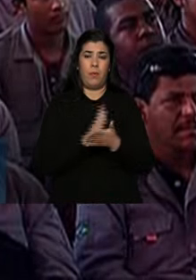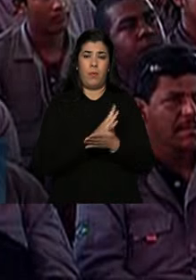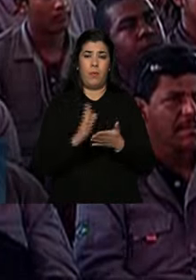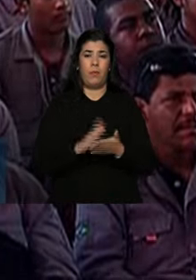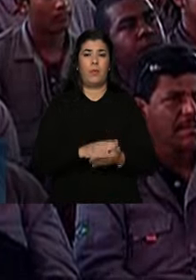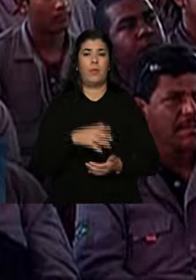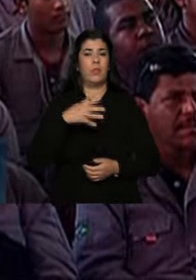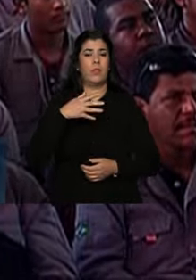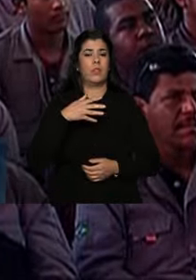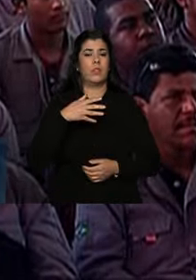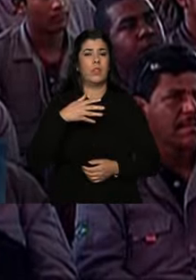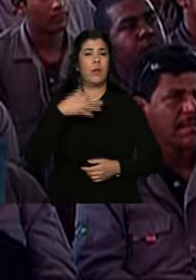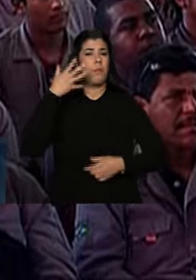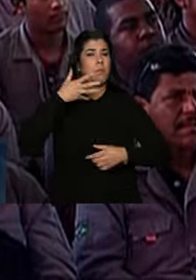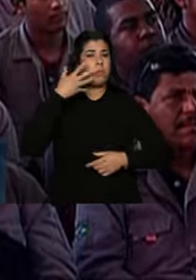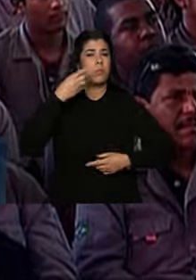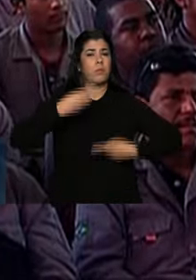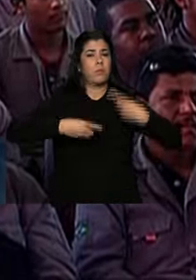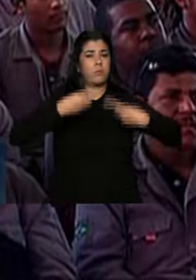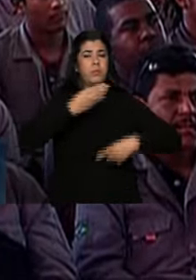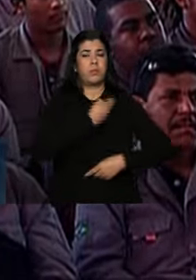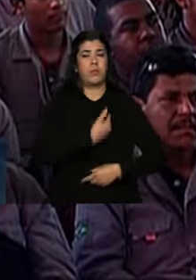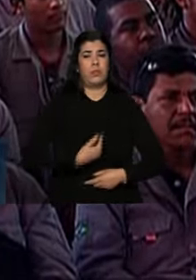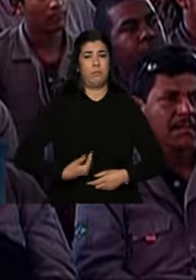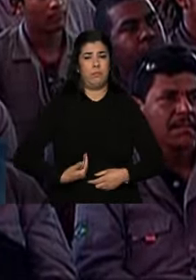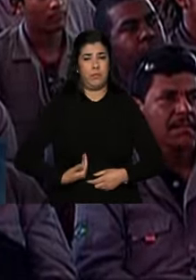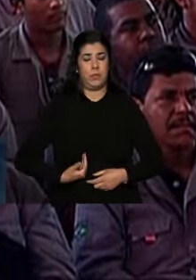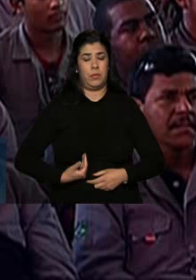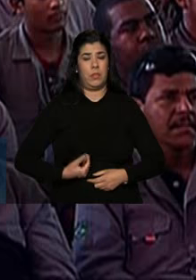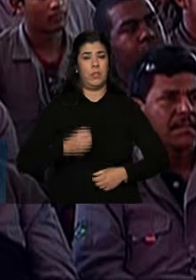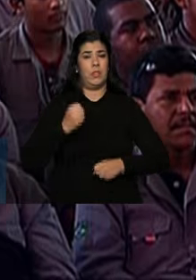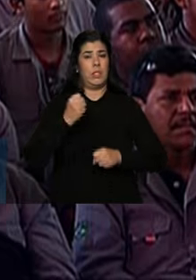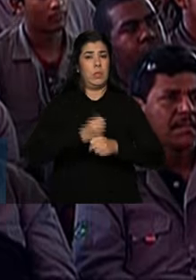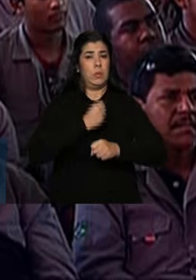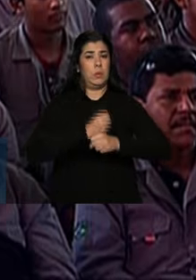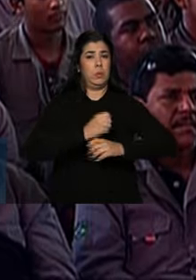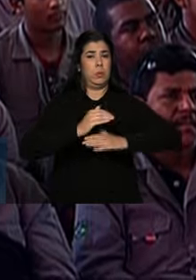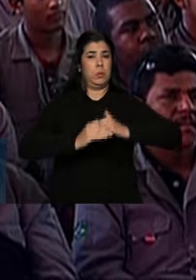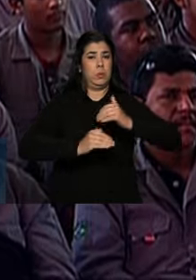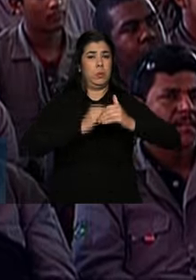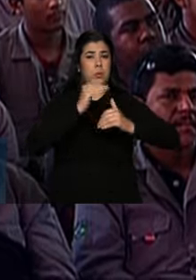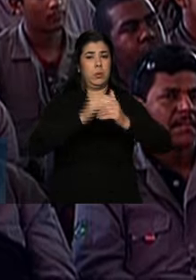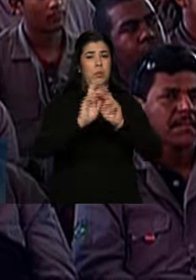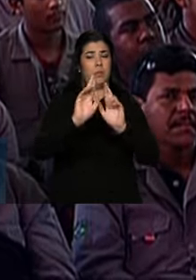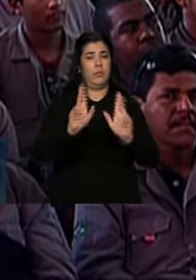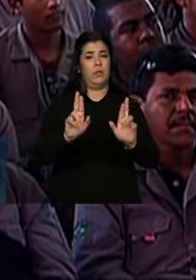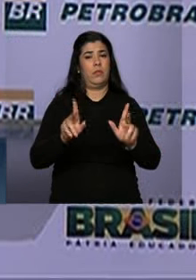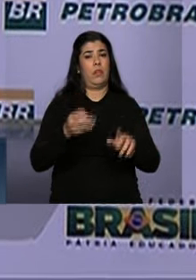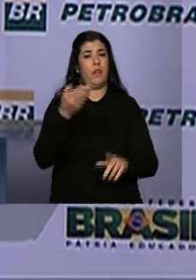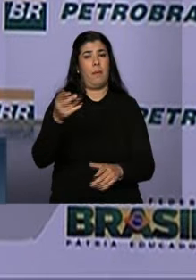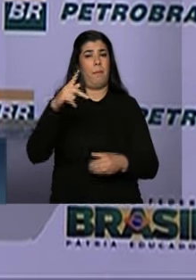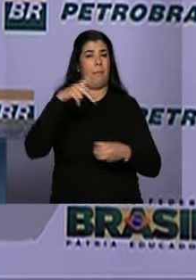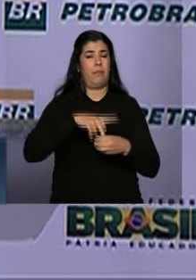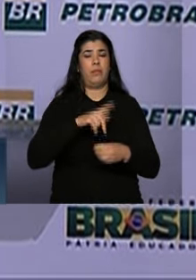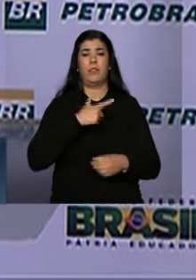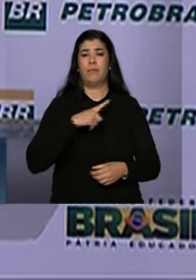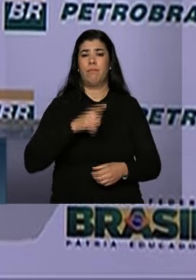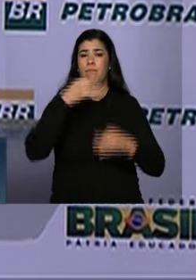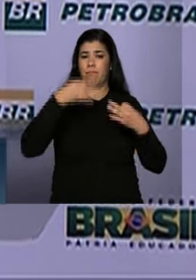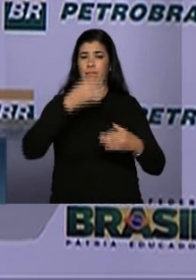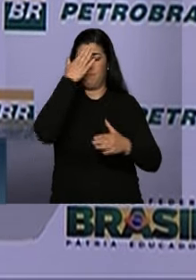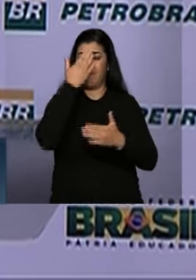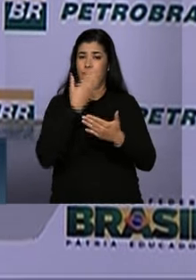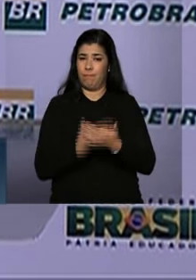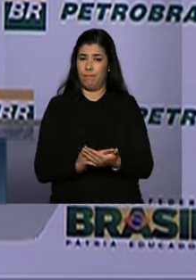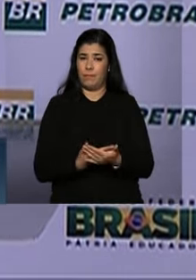públicas constroem e fazem as diferenças. A Petrobras, não tenho dúvida, é e